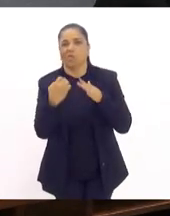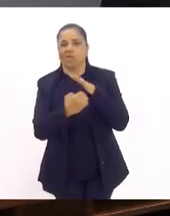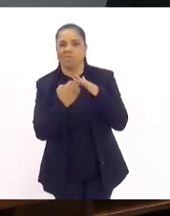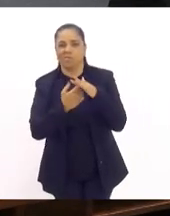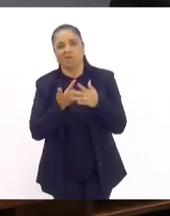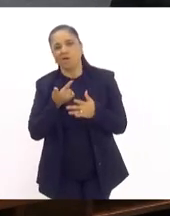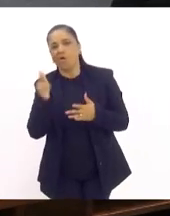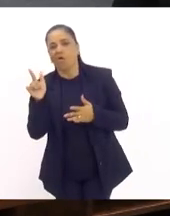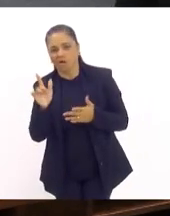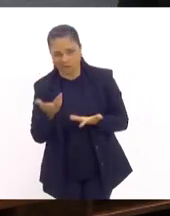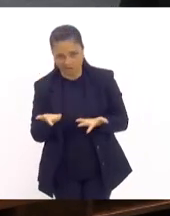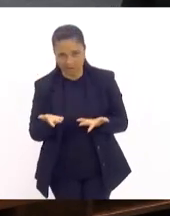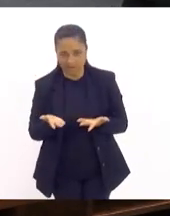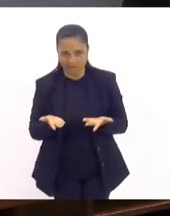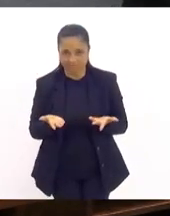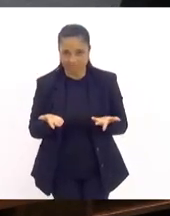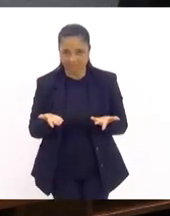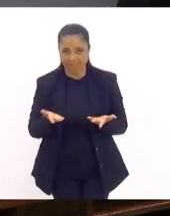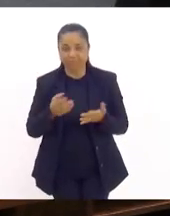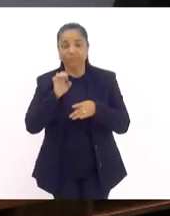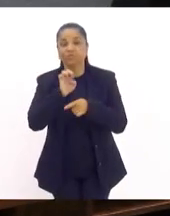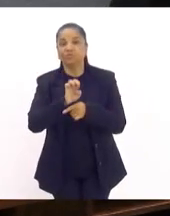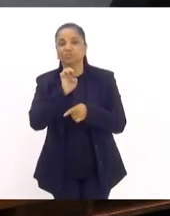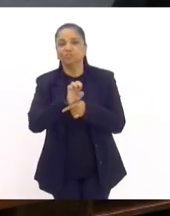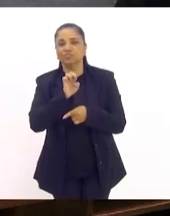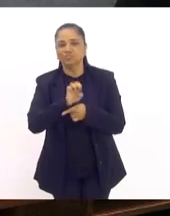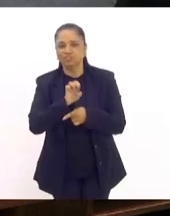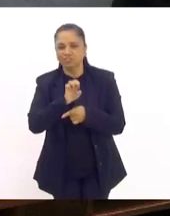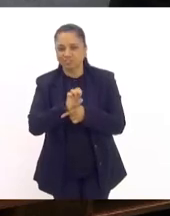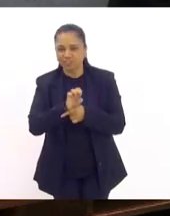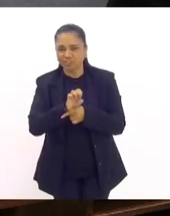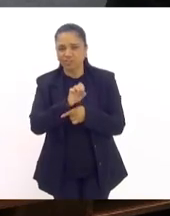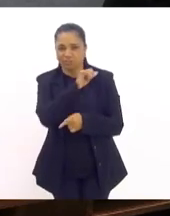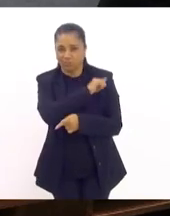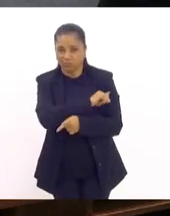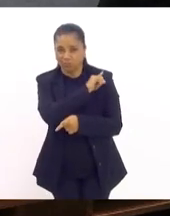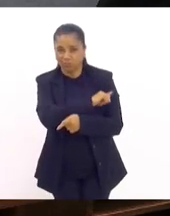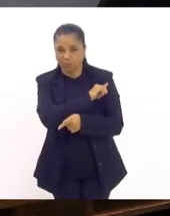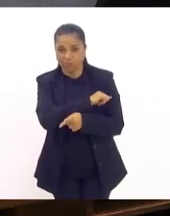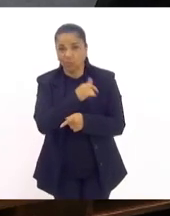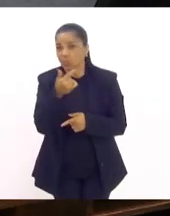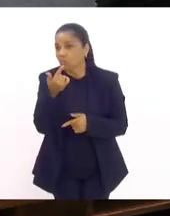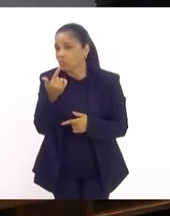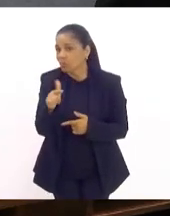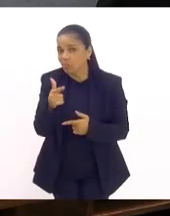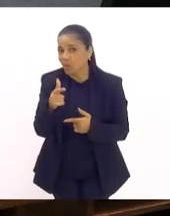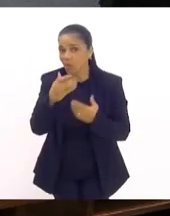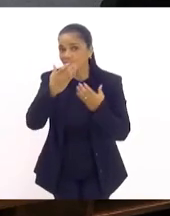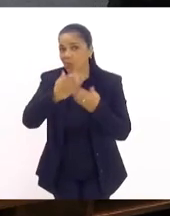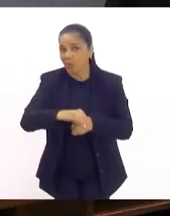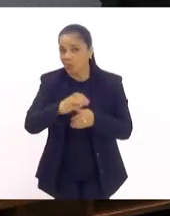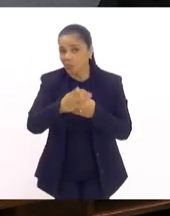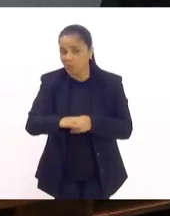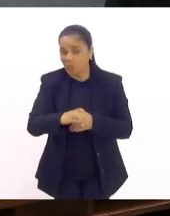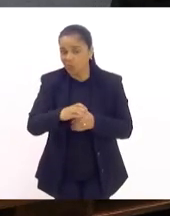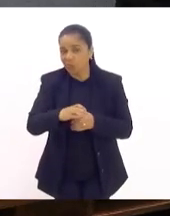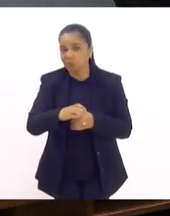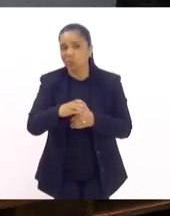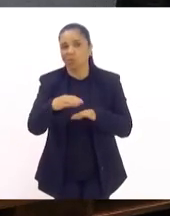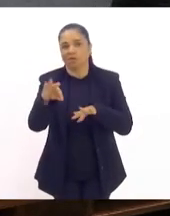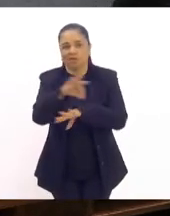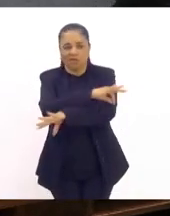terceirizada. Porque o Estado não faz concurso para engenheiro e arquiteto há alguns